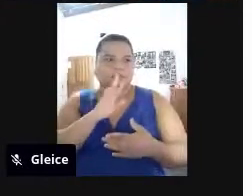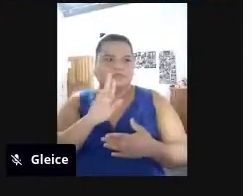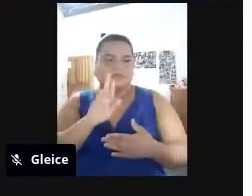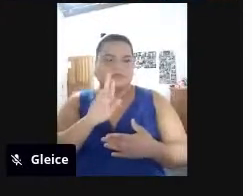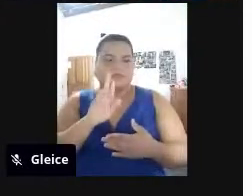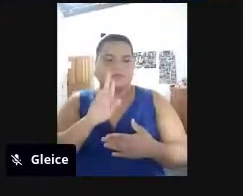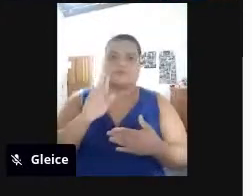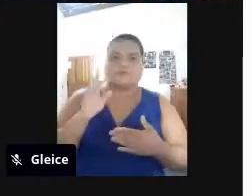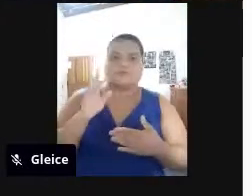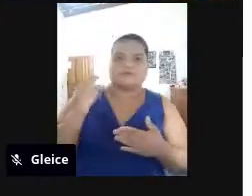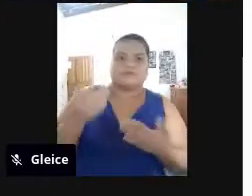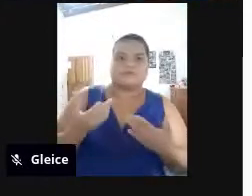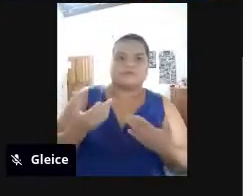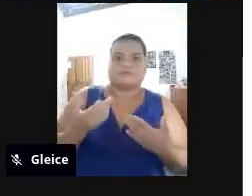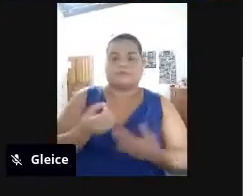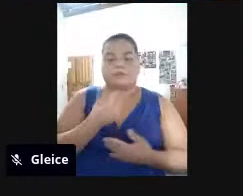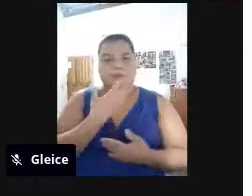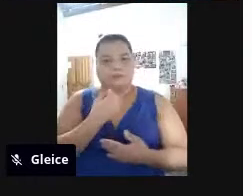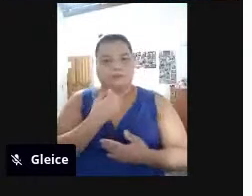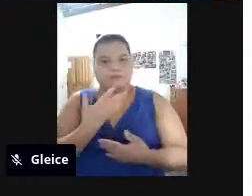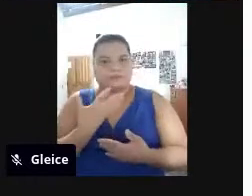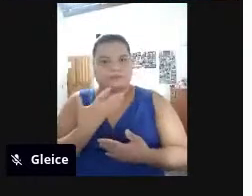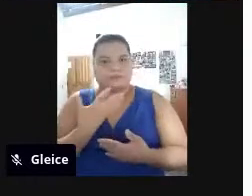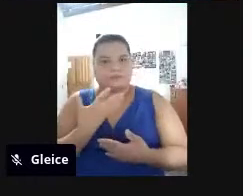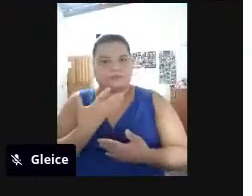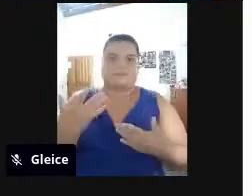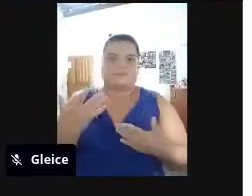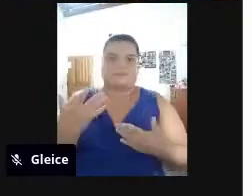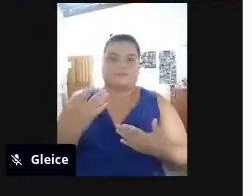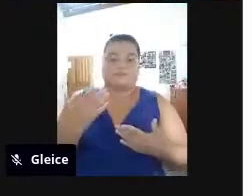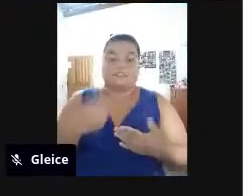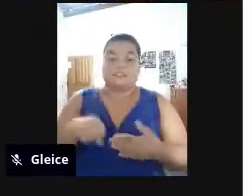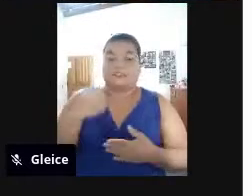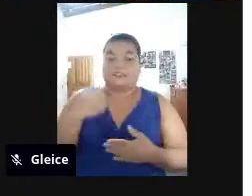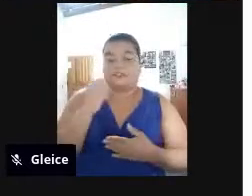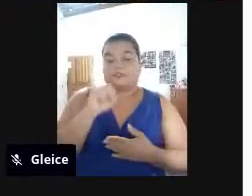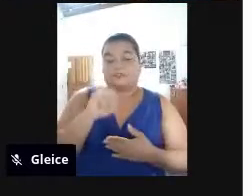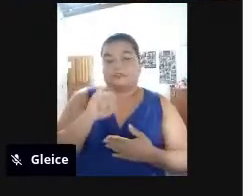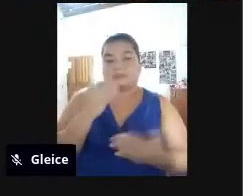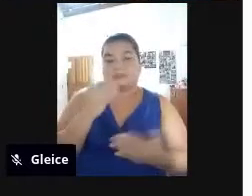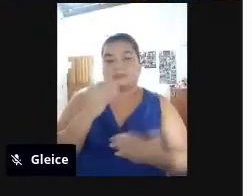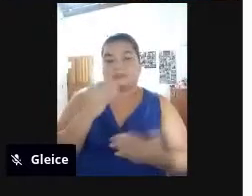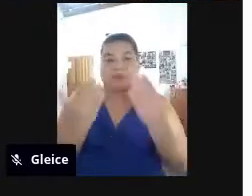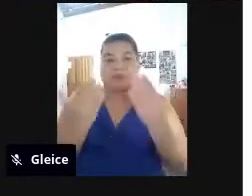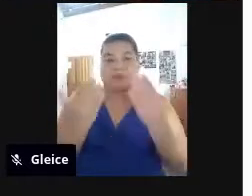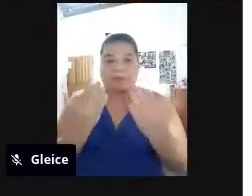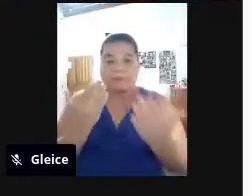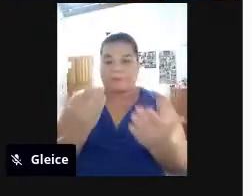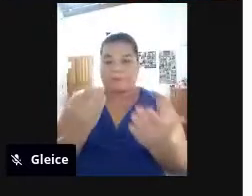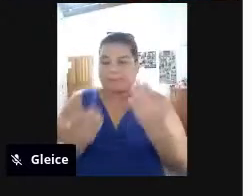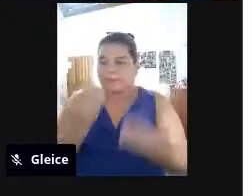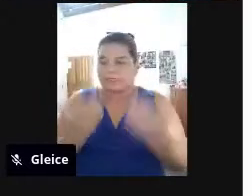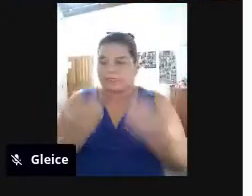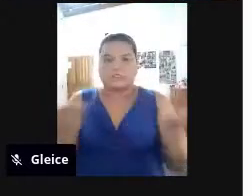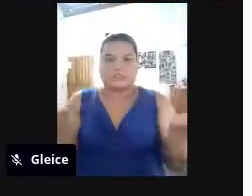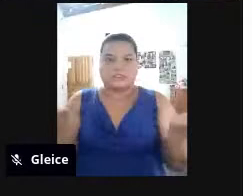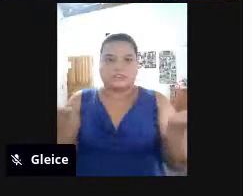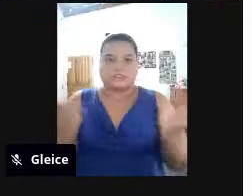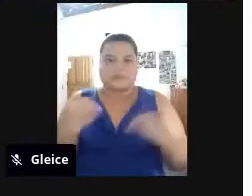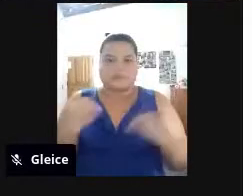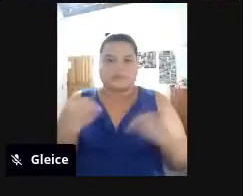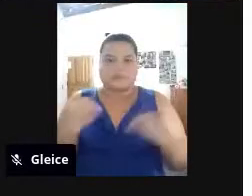meio esportivo. E quando a gente compara, então, se eu aumentar, será que essa resposta